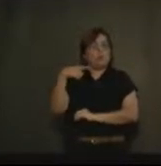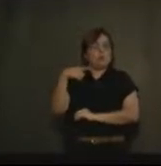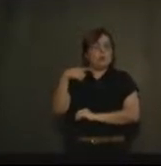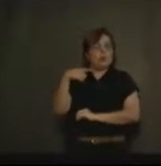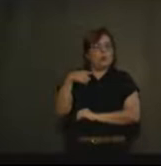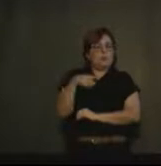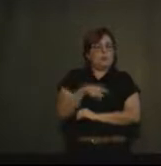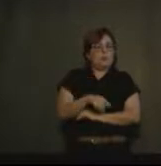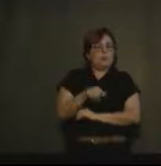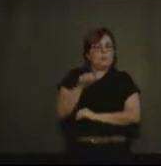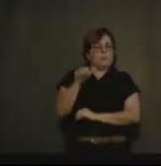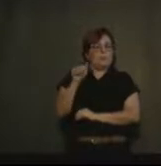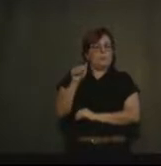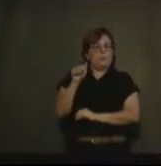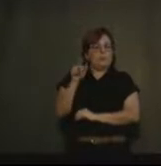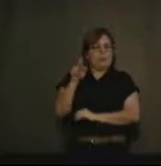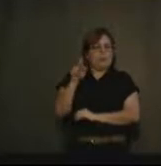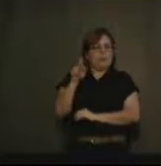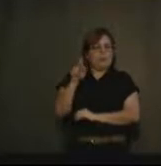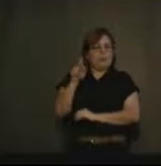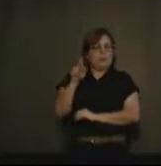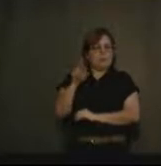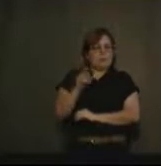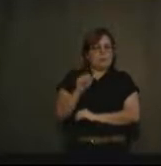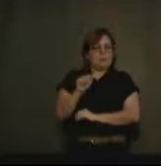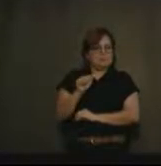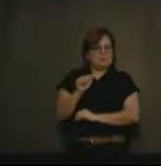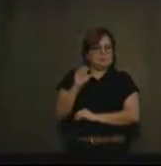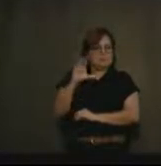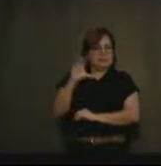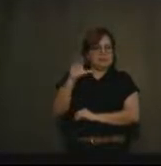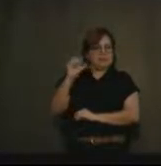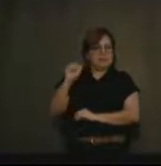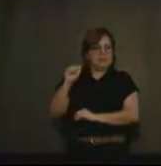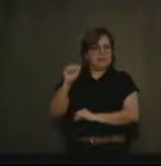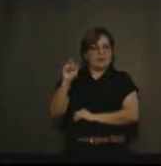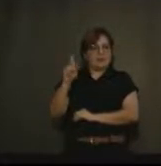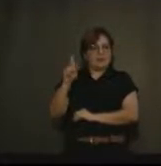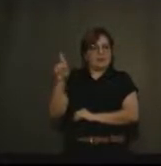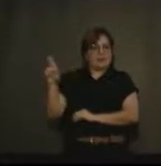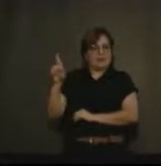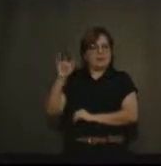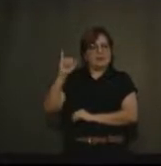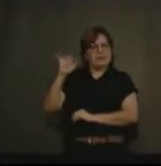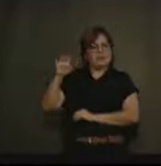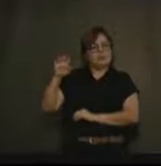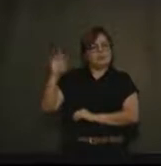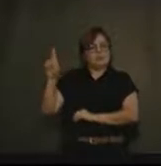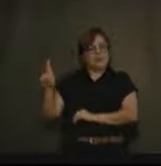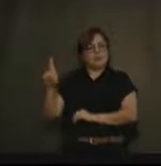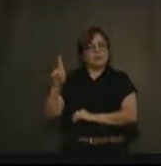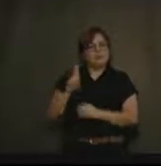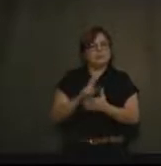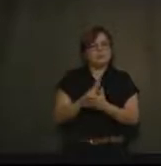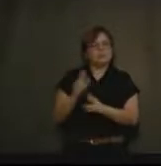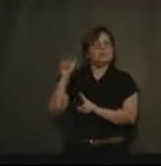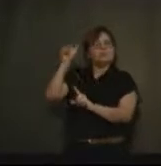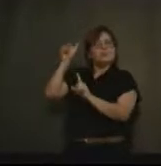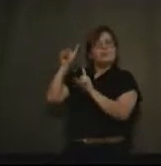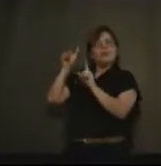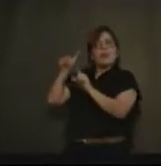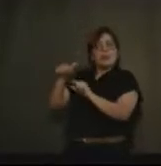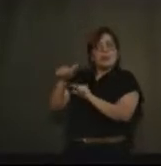as séries de Lindstedt, quais são, em detalhe bem mais elaborado, qual foi o